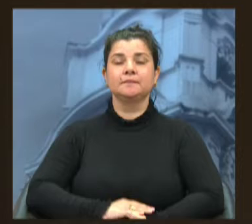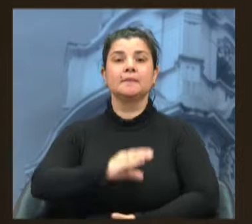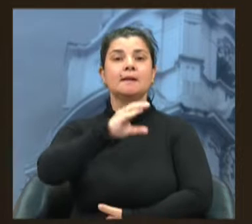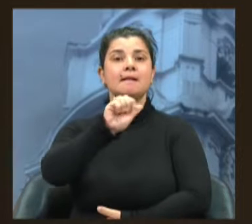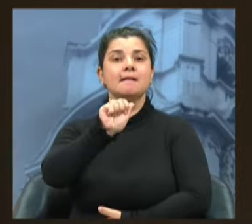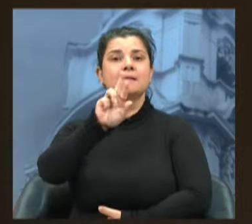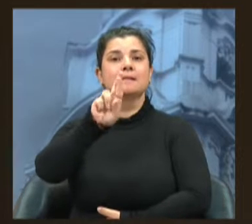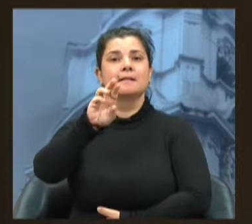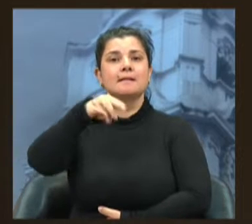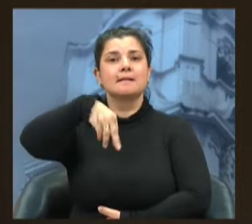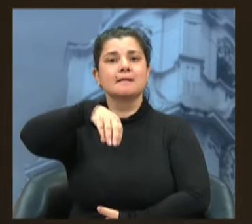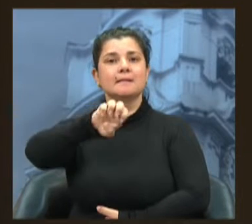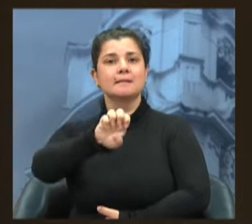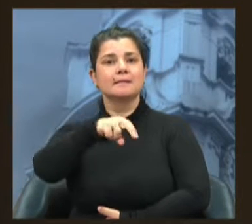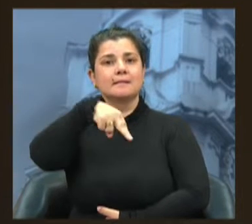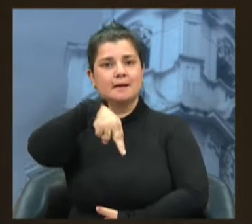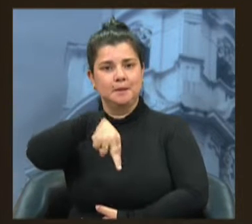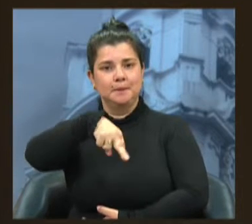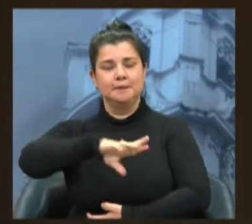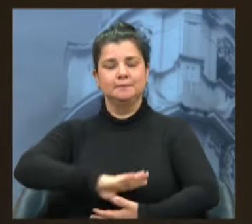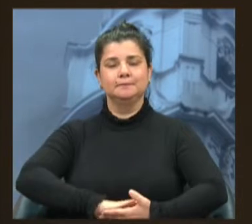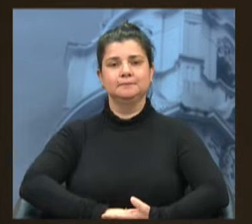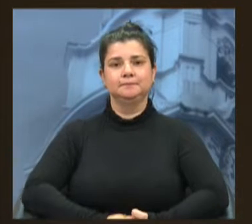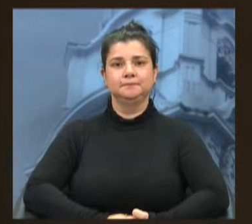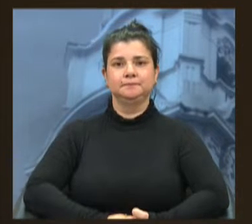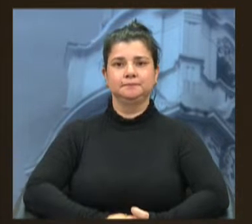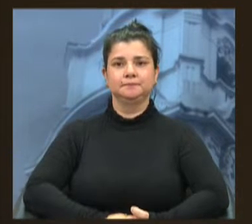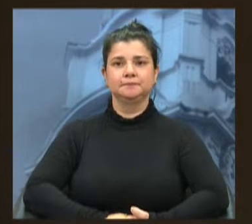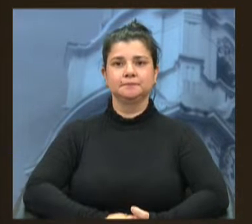Carmen Lúcia Bon Eswein.